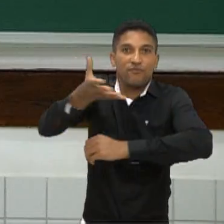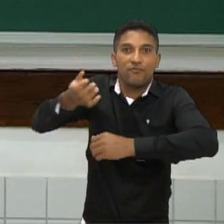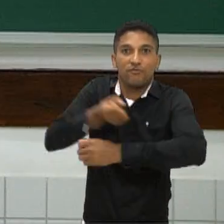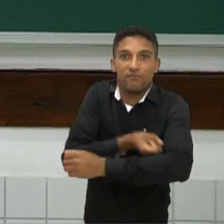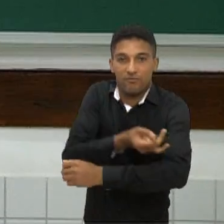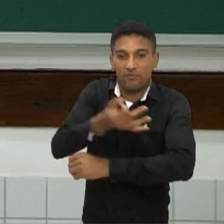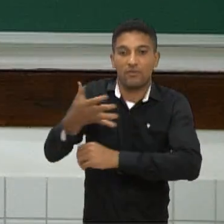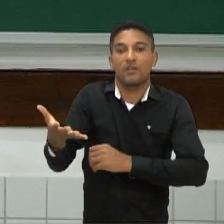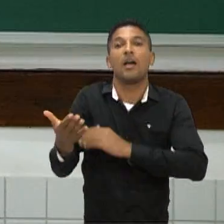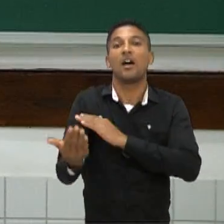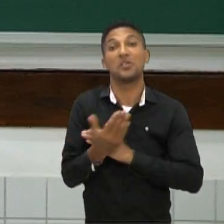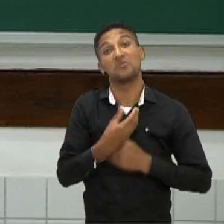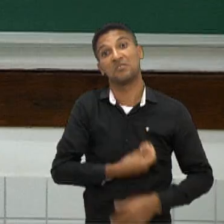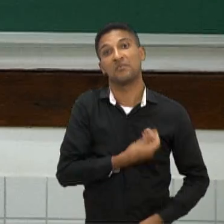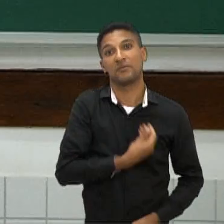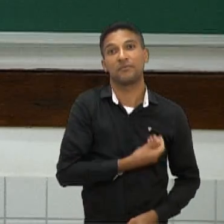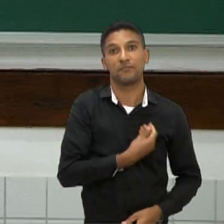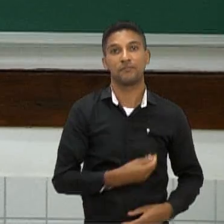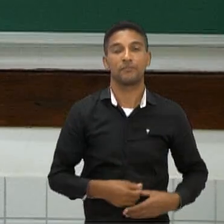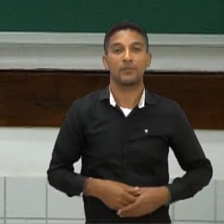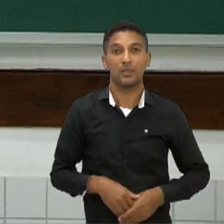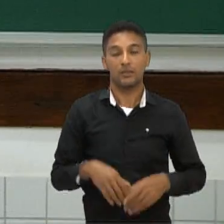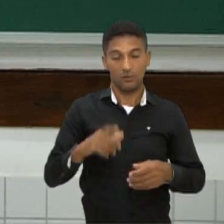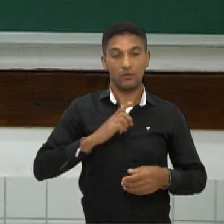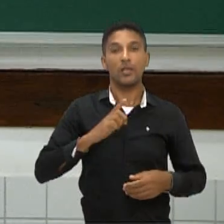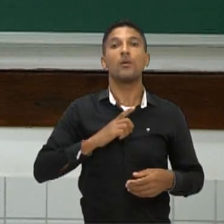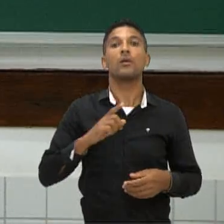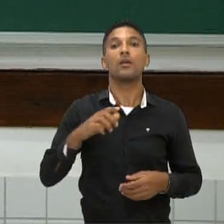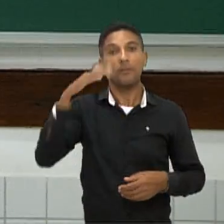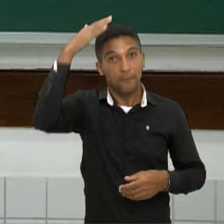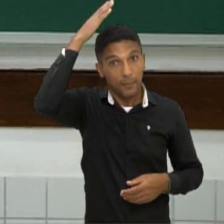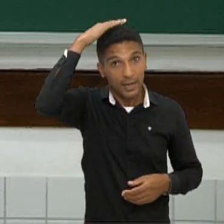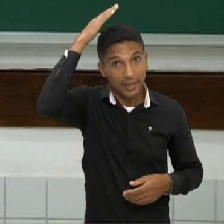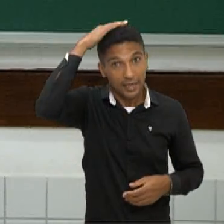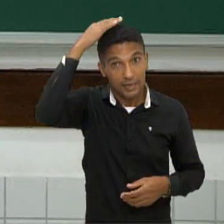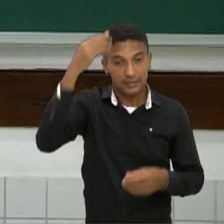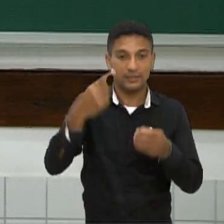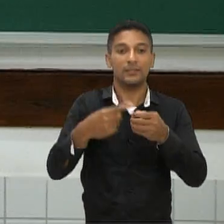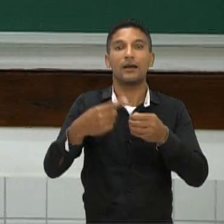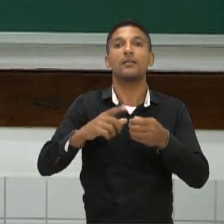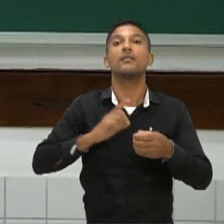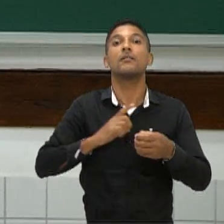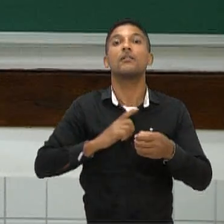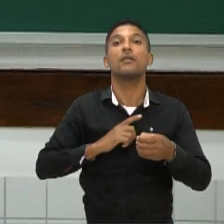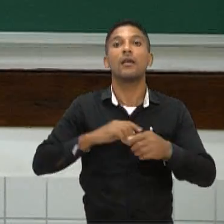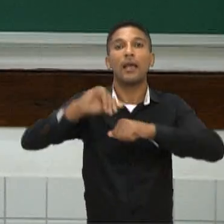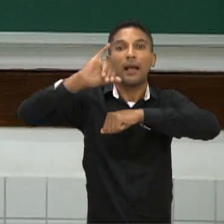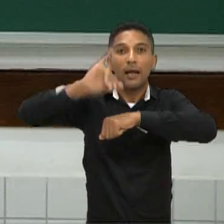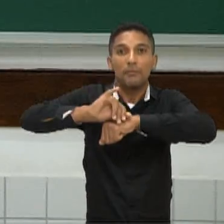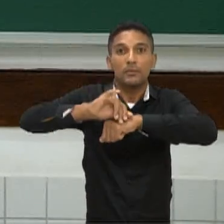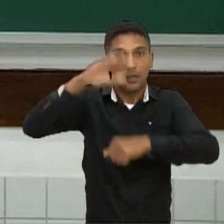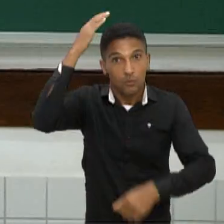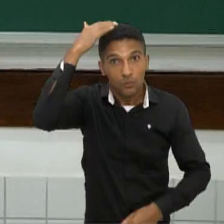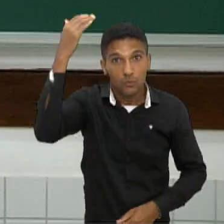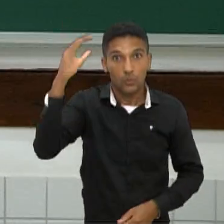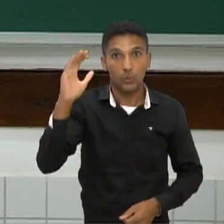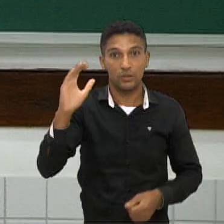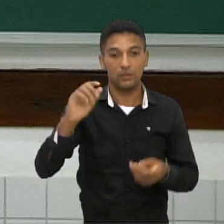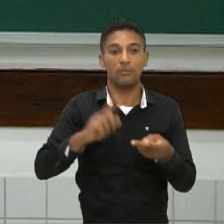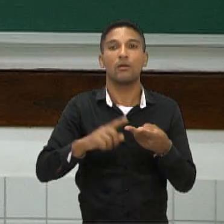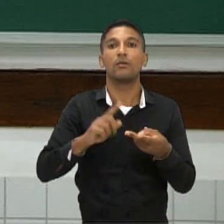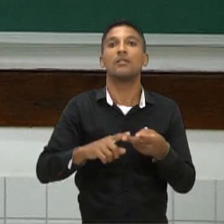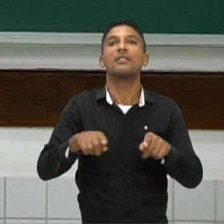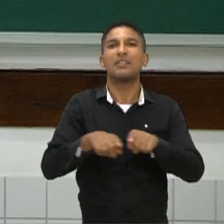Curitiba, Londrina, Umuarama, Campo Mourão. Então, toda a região